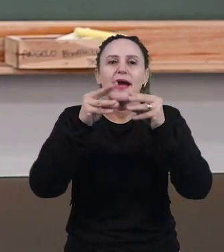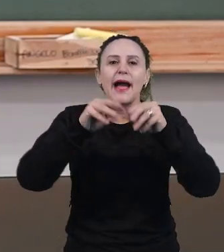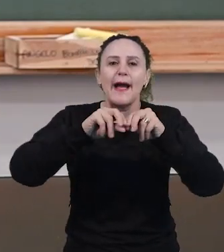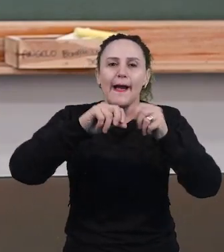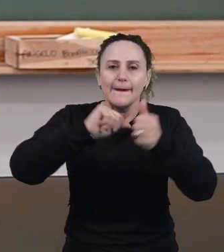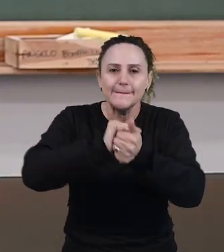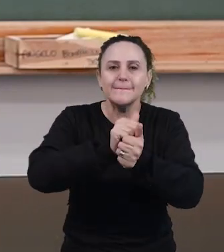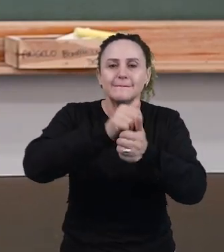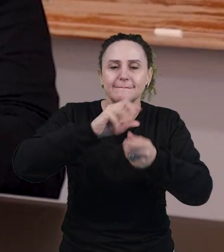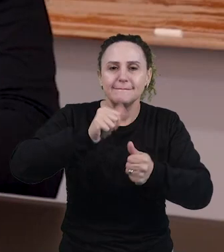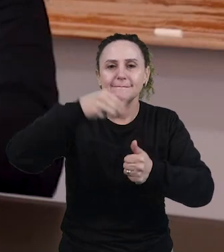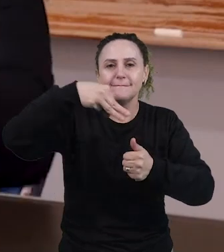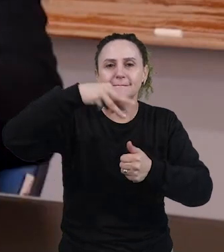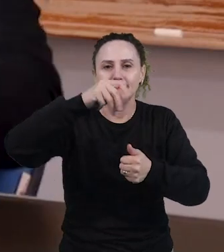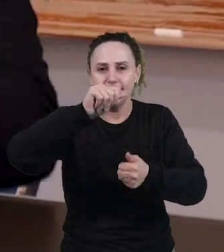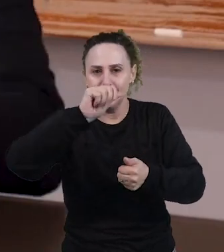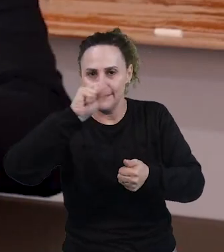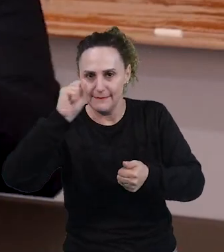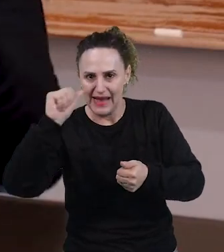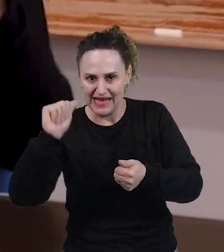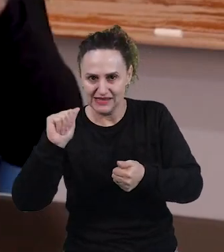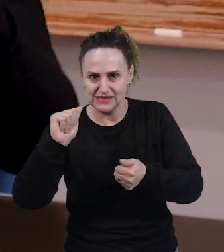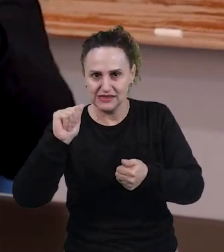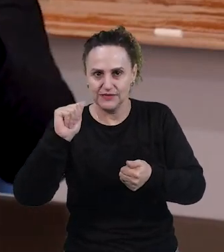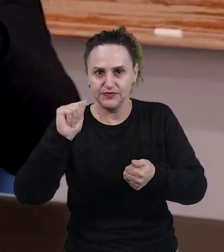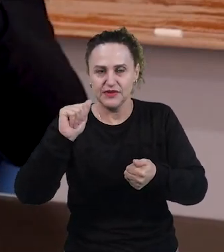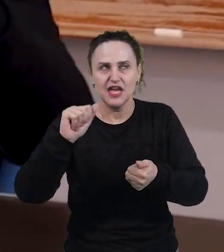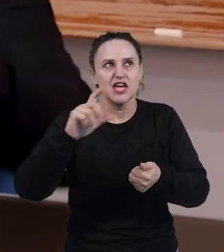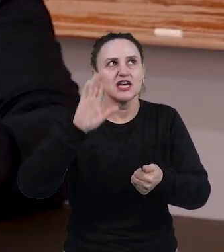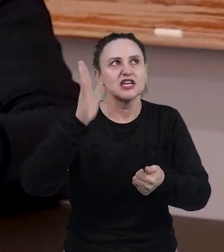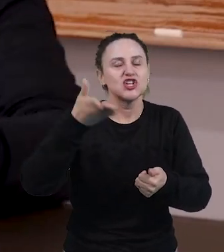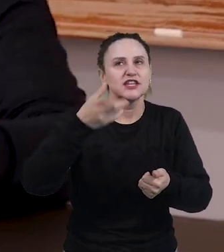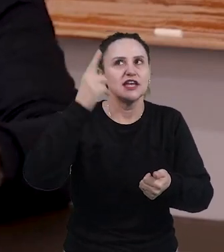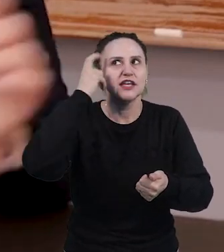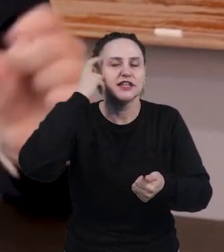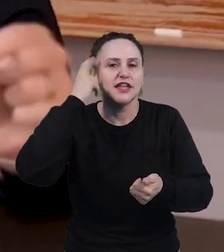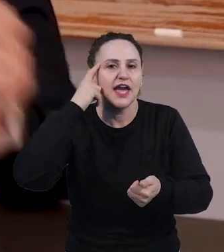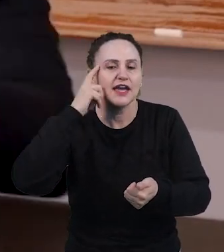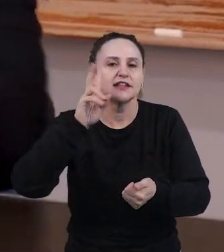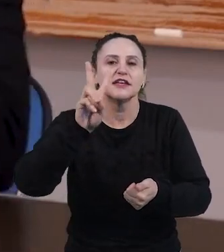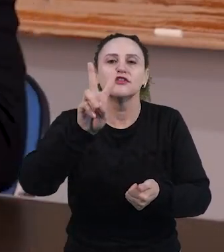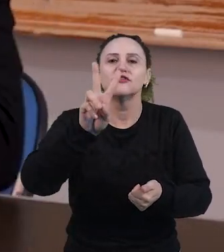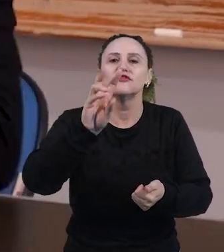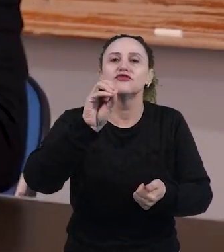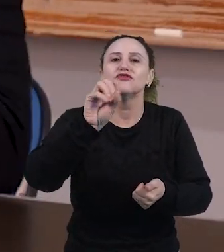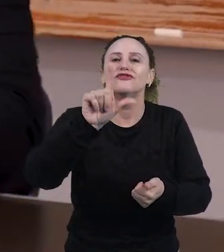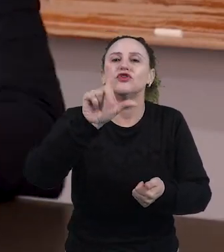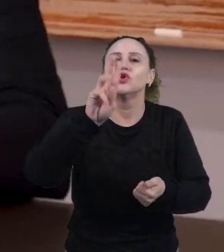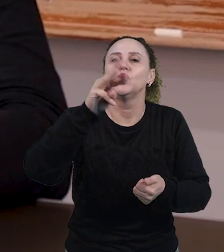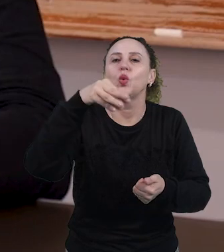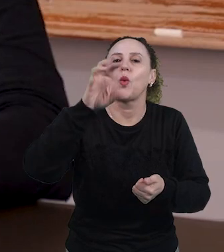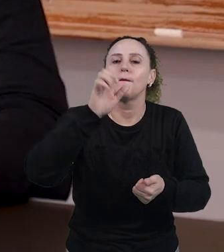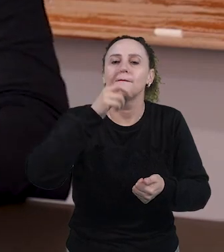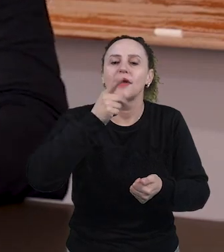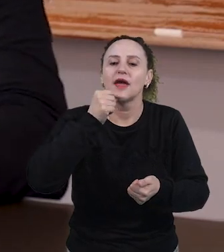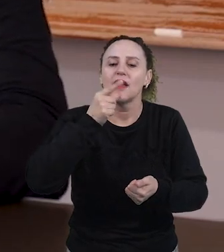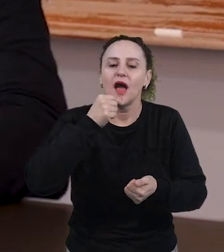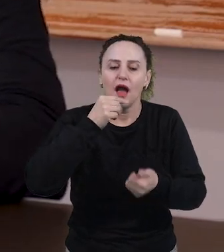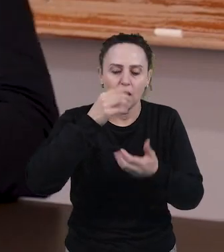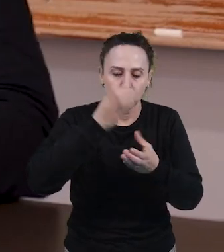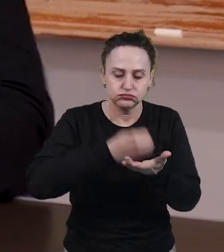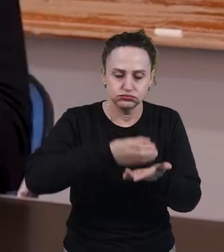volume, então dificilmente ela vai errar. Quando a gente colocar, por exemplo, uma mesma quantidade de água em diferentes recipientes, ela vai entender, não,